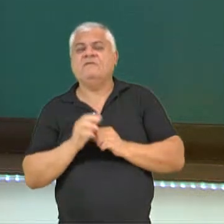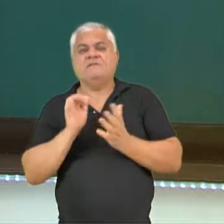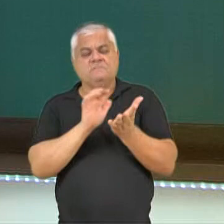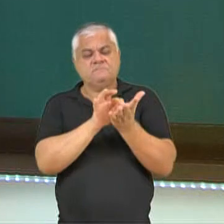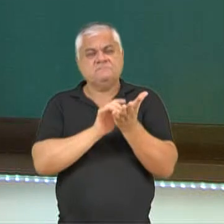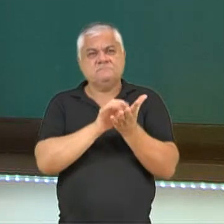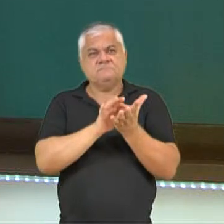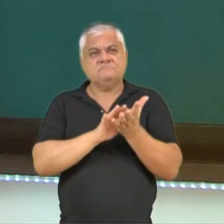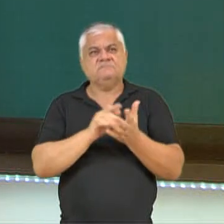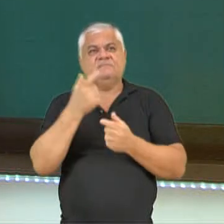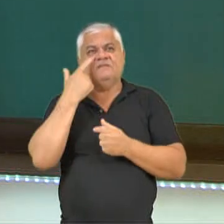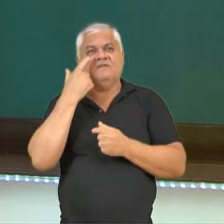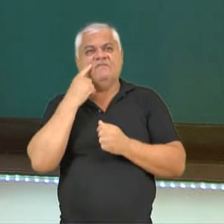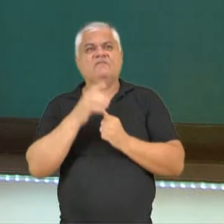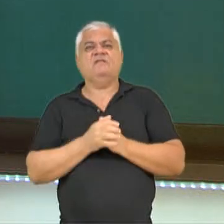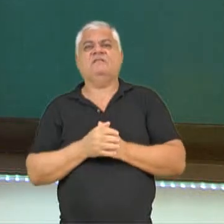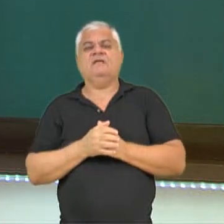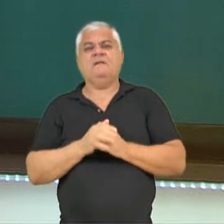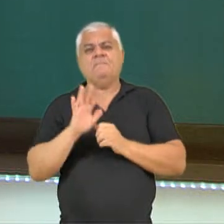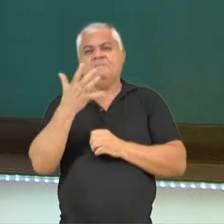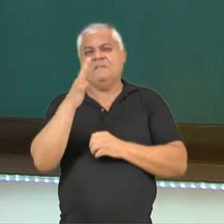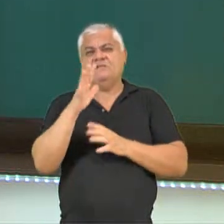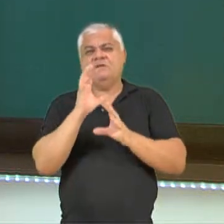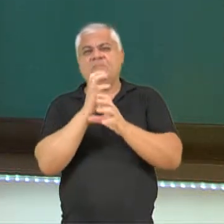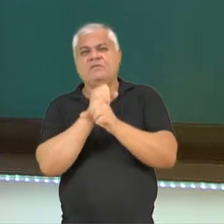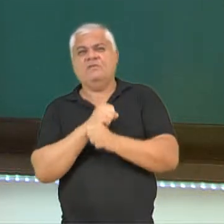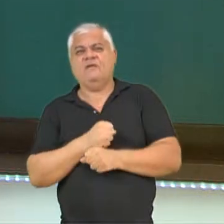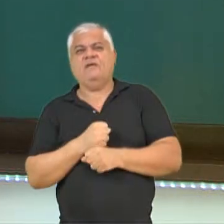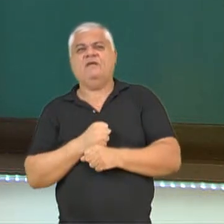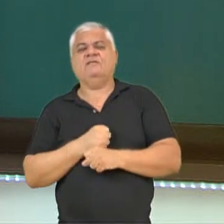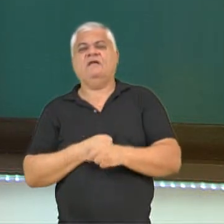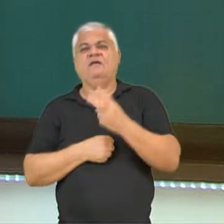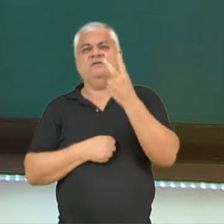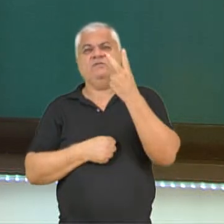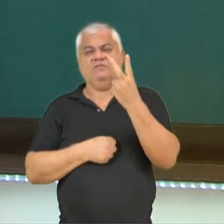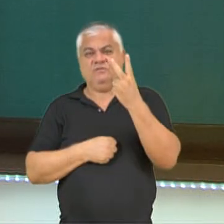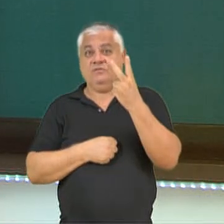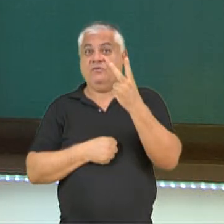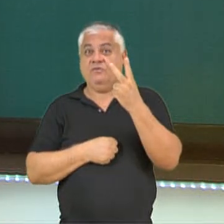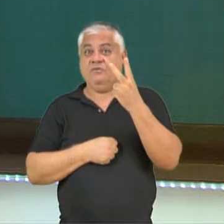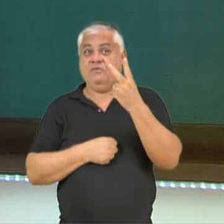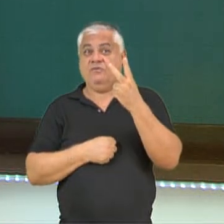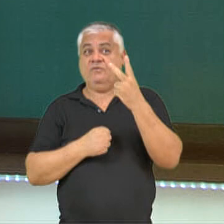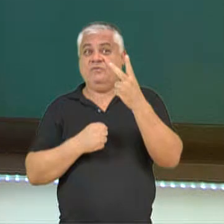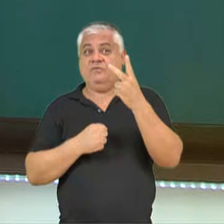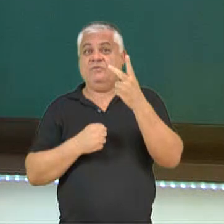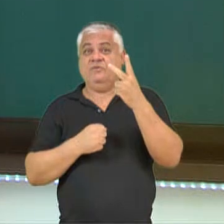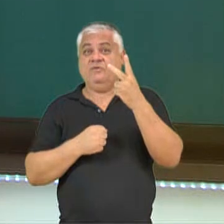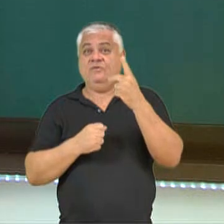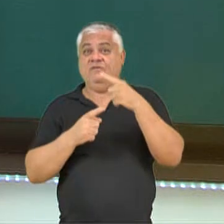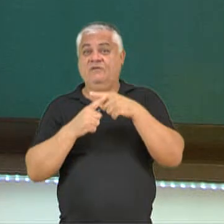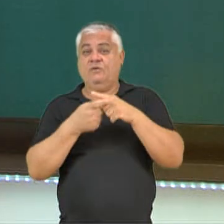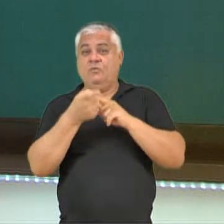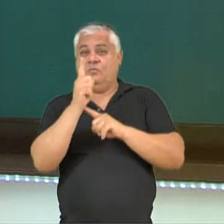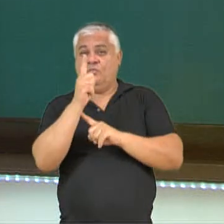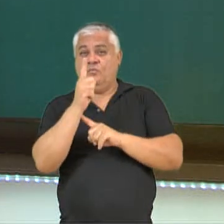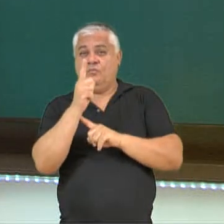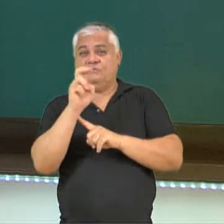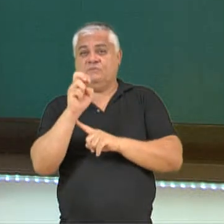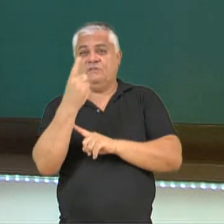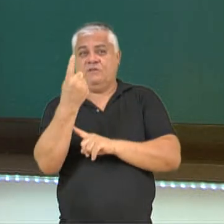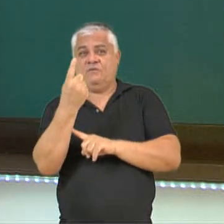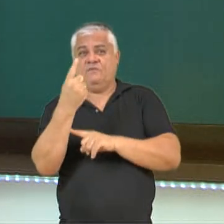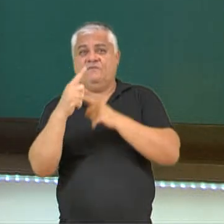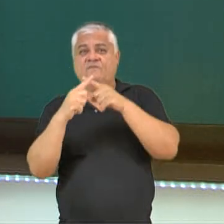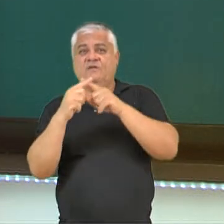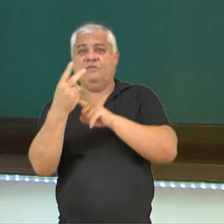calculadora rapidinho e digita aproximadamente a raiz quinta de 8. Ó, aproximadamente, ó. Vai dar 1,51. Multiplicando